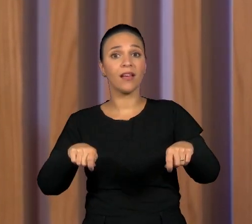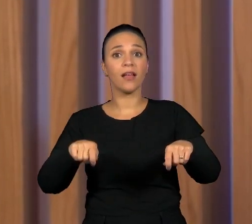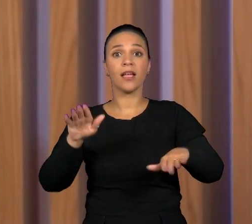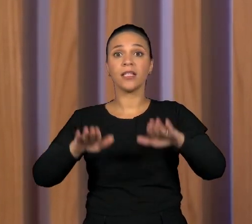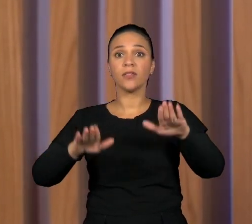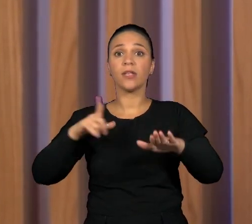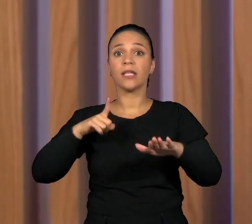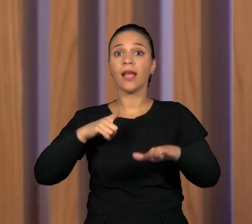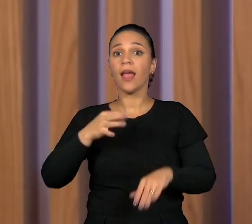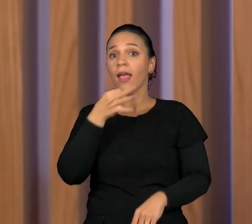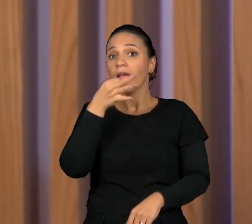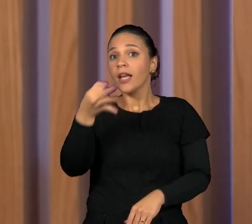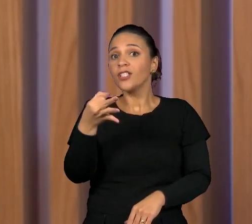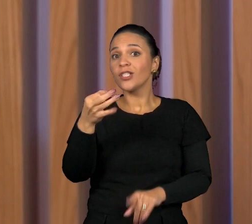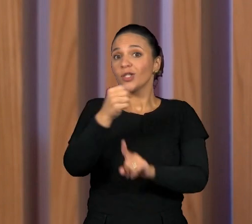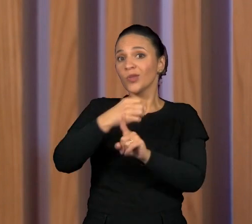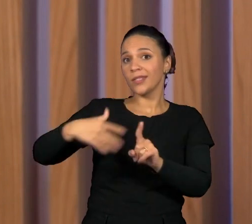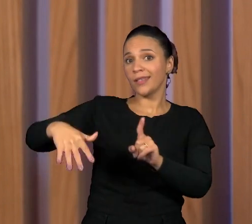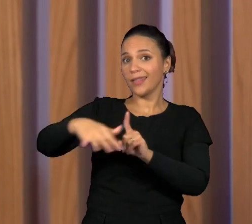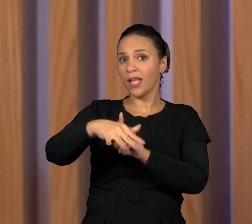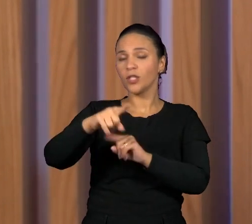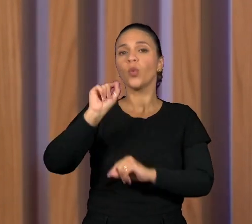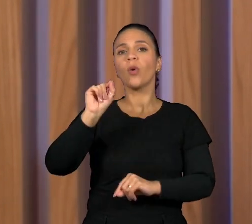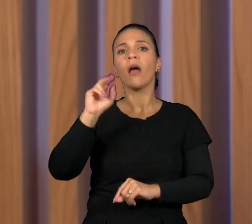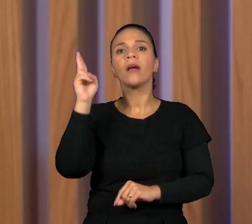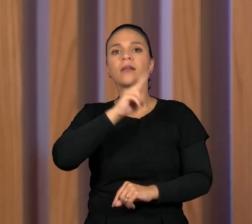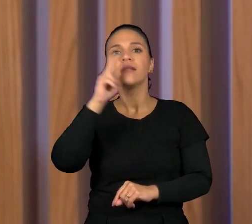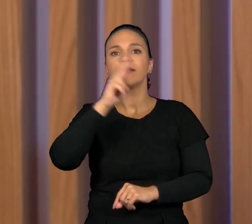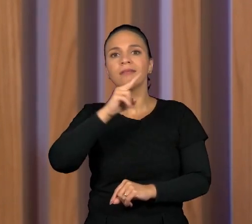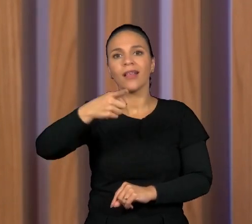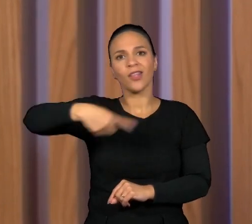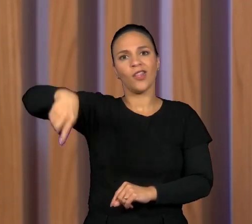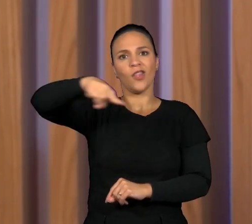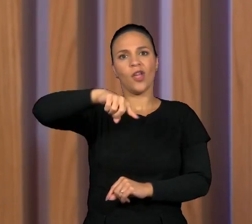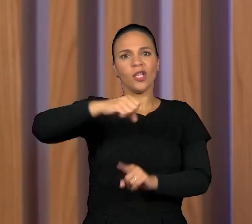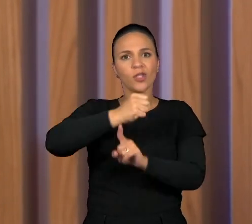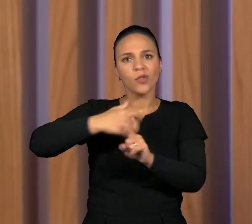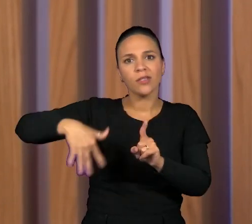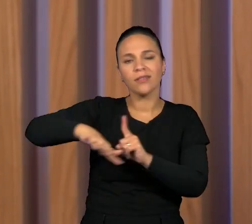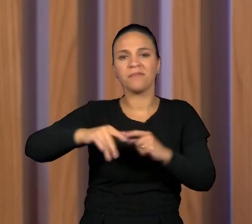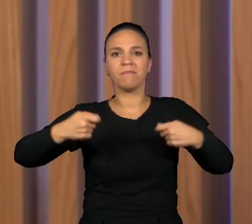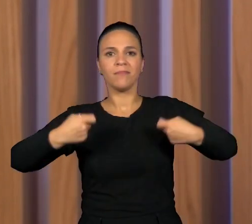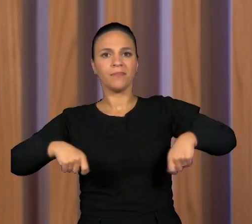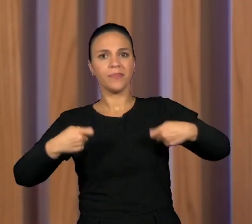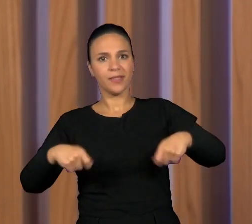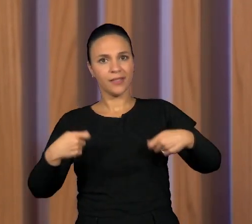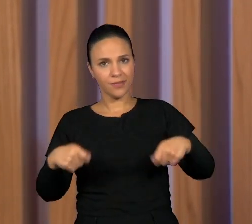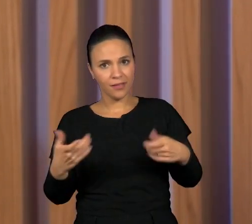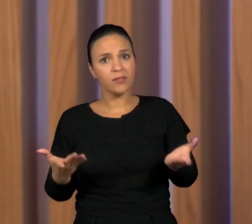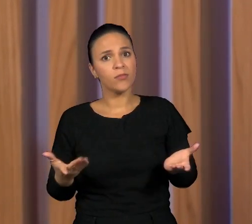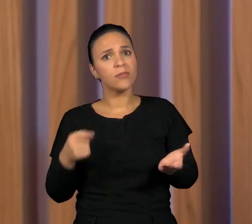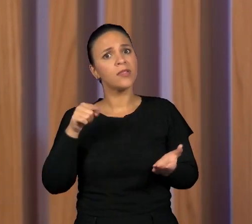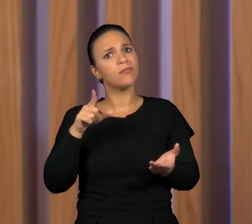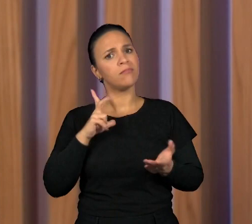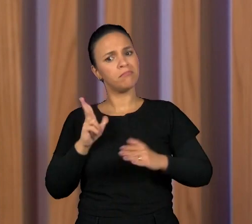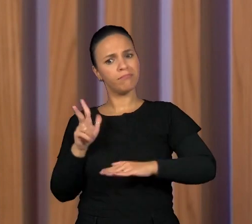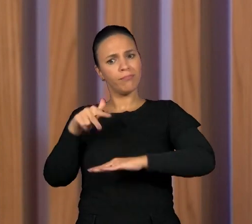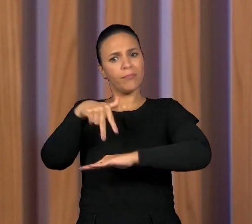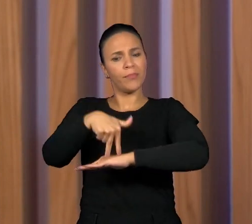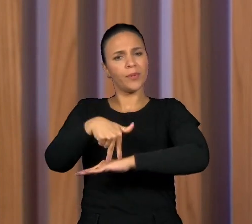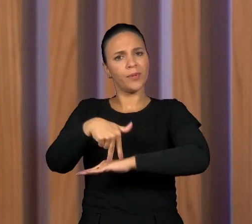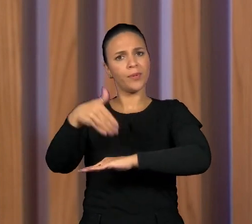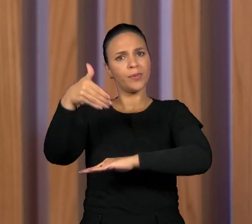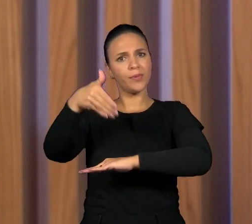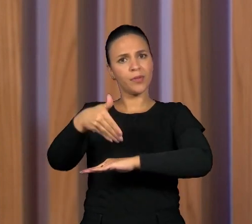traz uma crítica social às urgências da nossa sociedade. E desse lugar eu acho que muitas